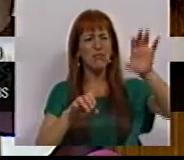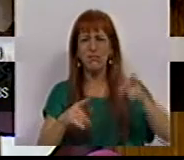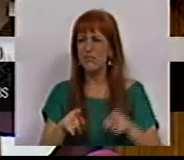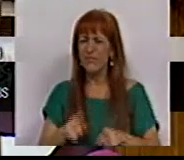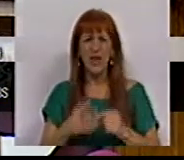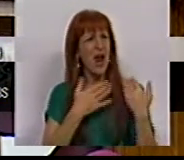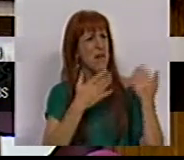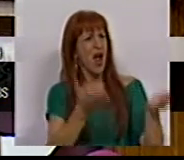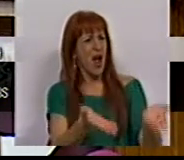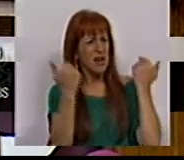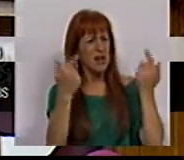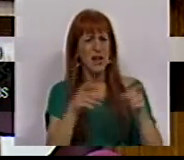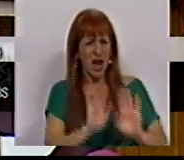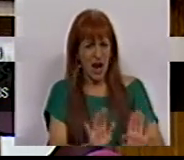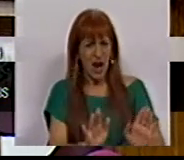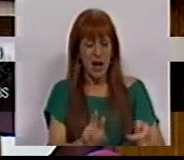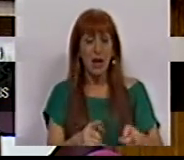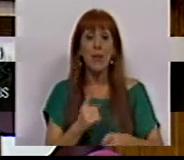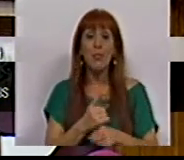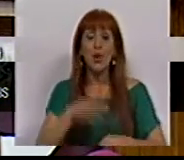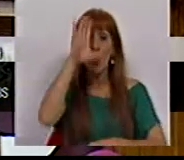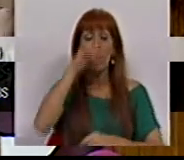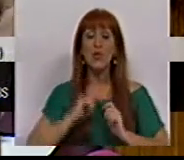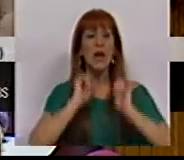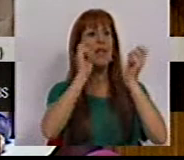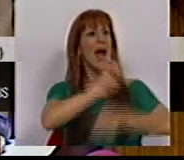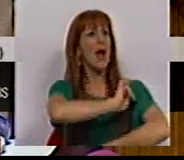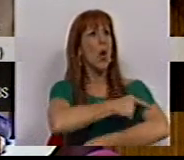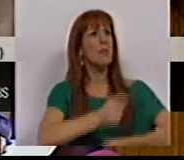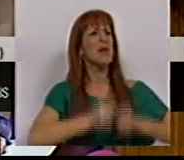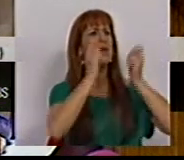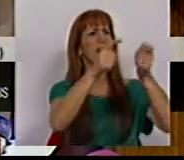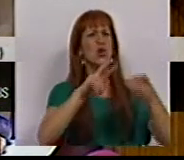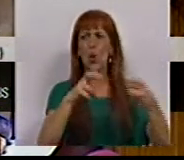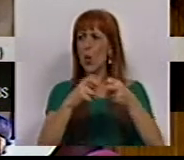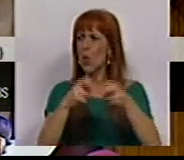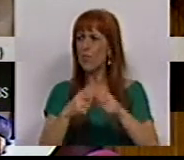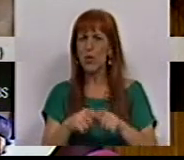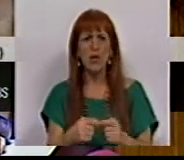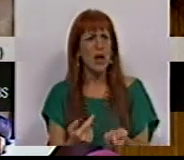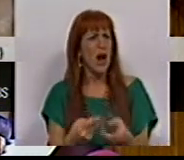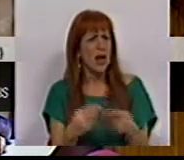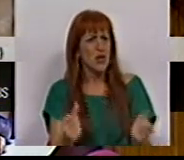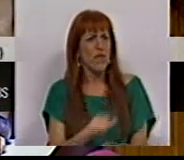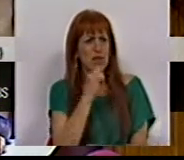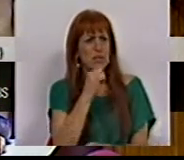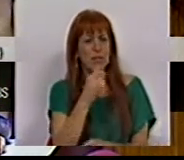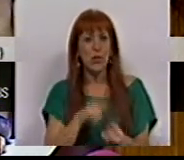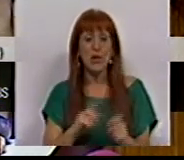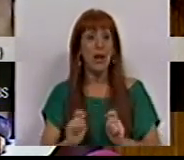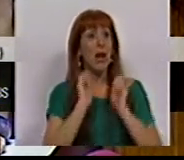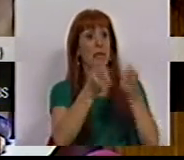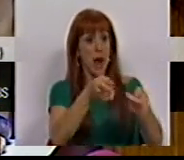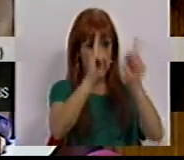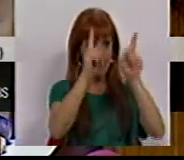de desresponsabilização que se trata, porque o Governo transfere competências cujos problemas estão longe de estarem resolvidos, transferindo